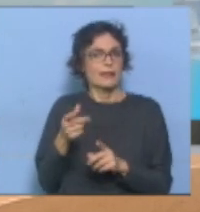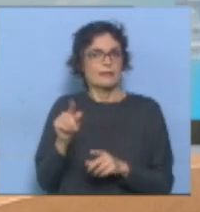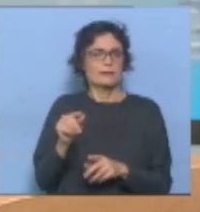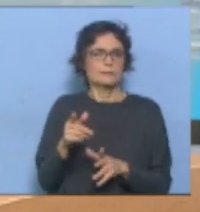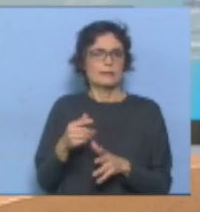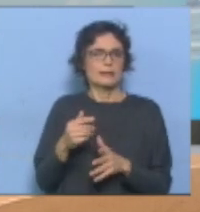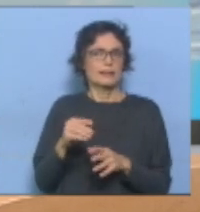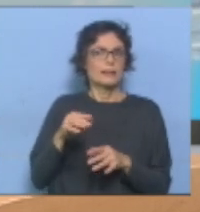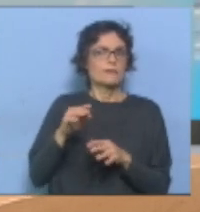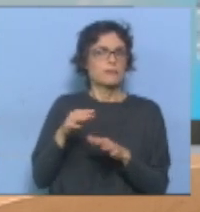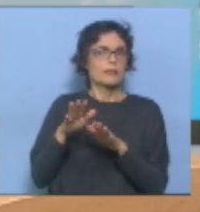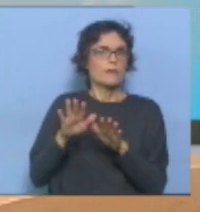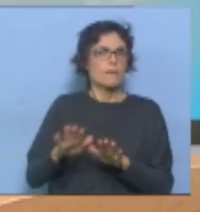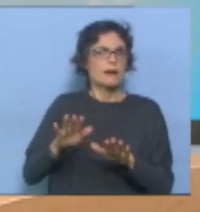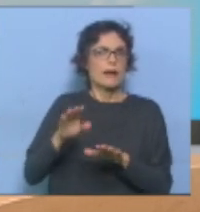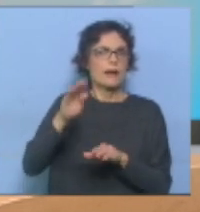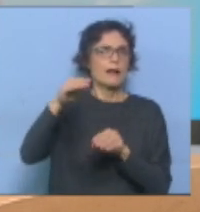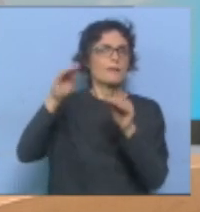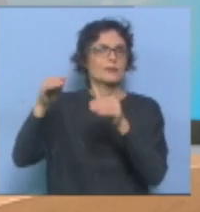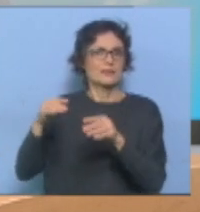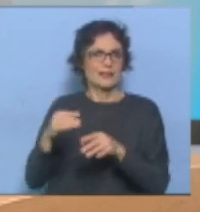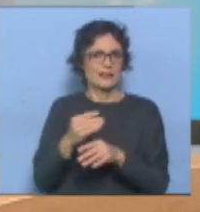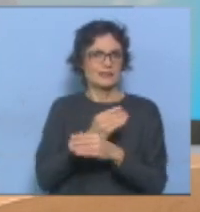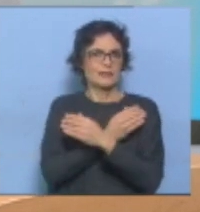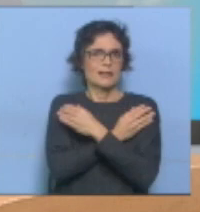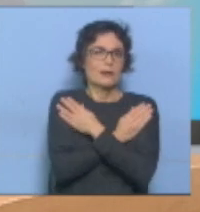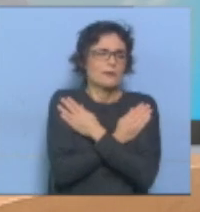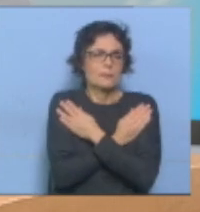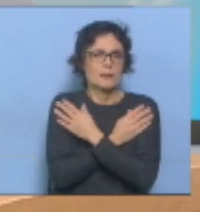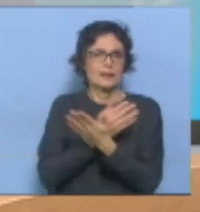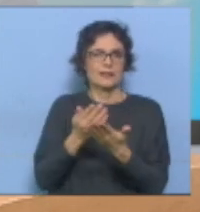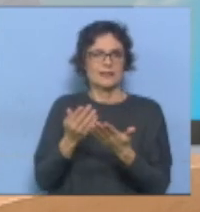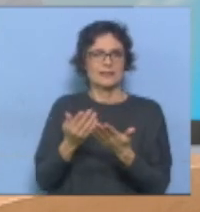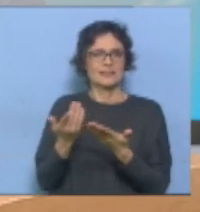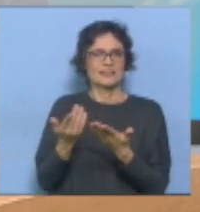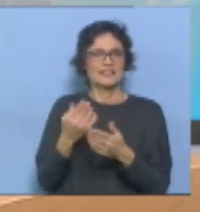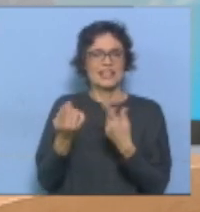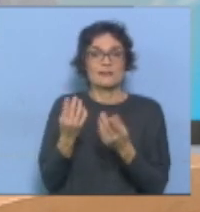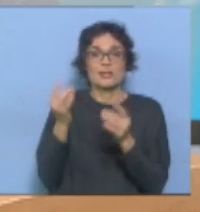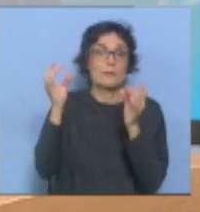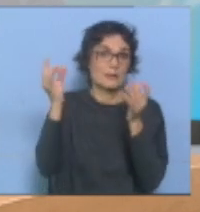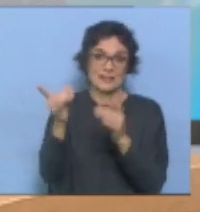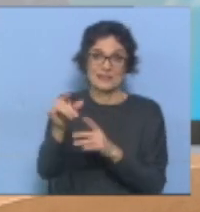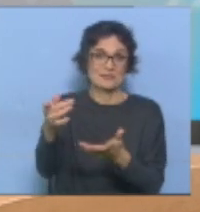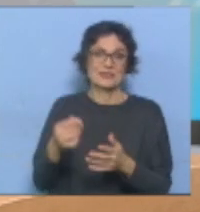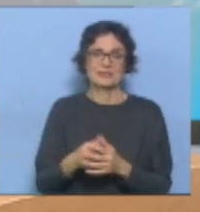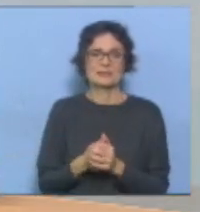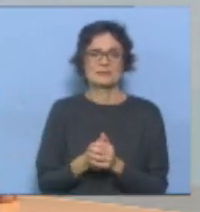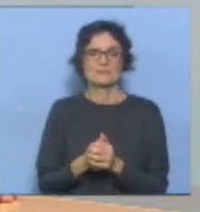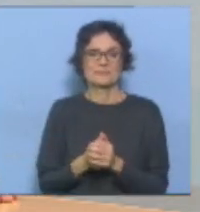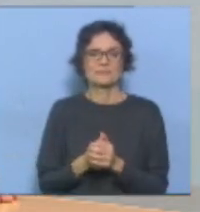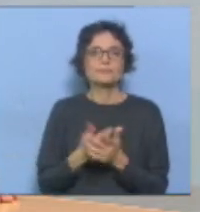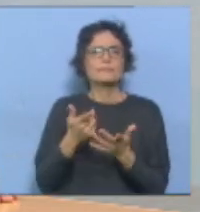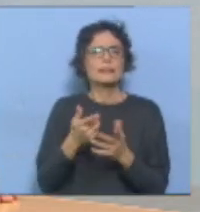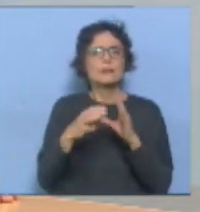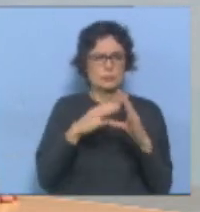vai chamando as pessoas e vai dando uns abraços e fazendo algumas das suas brincadeiras. E a força da comunicação está sobretudo